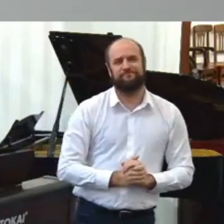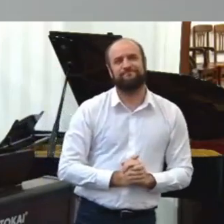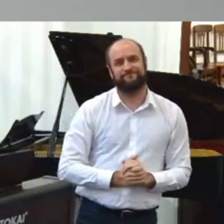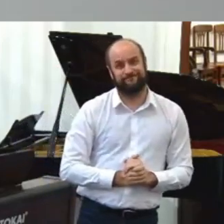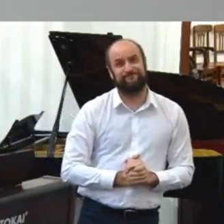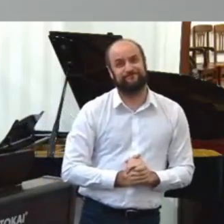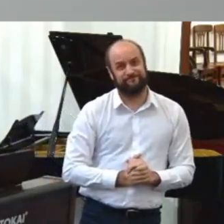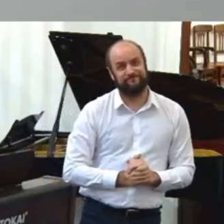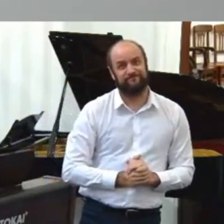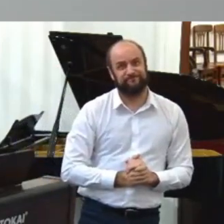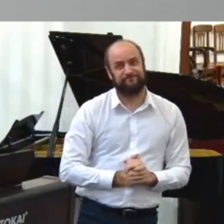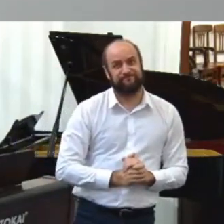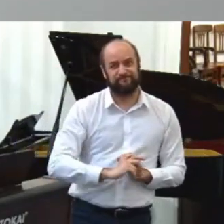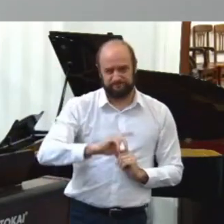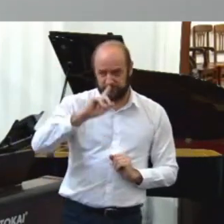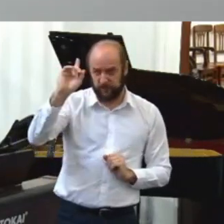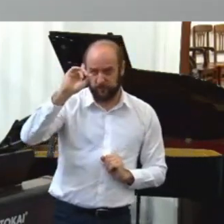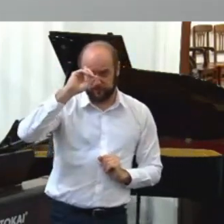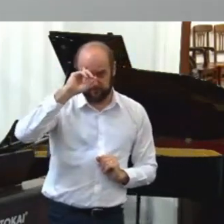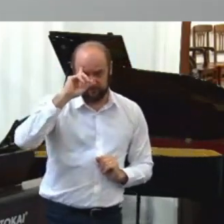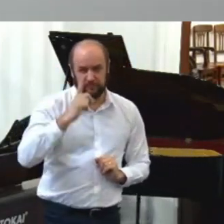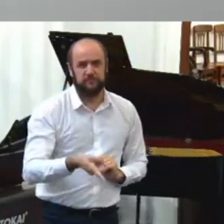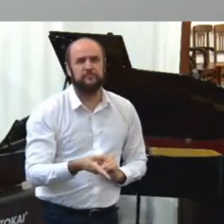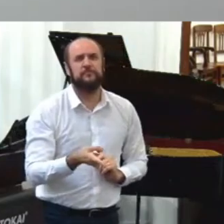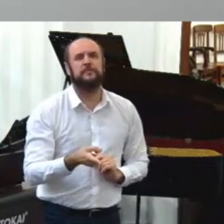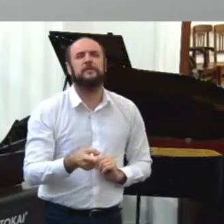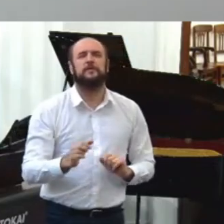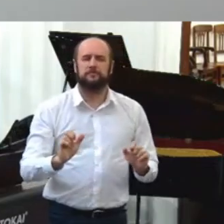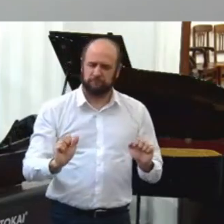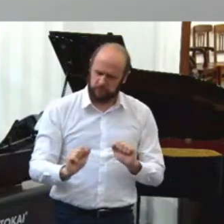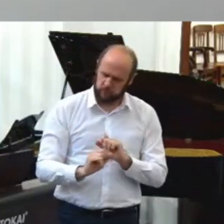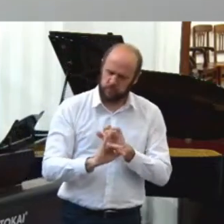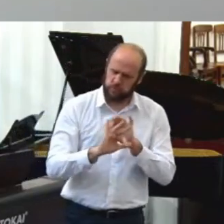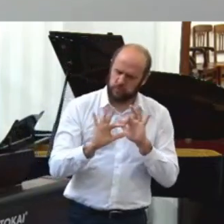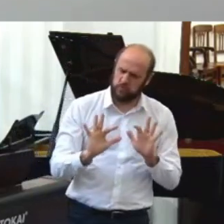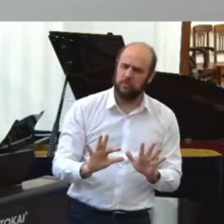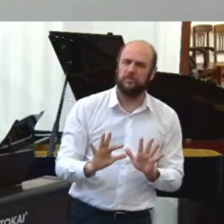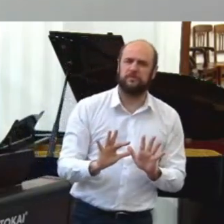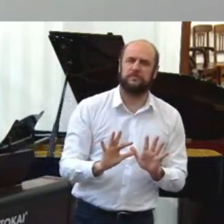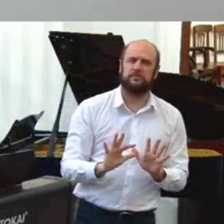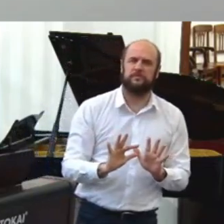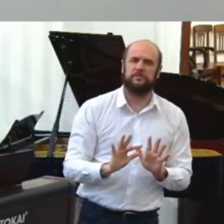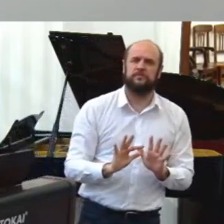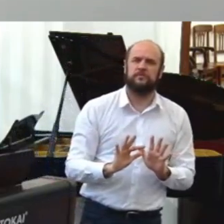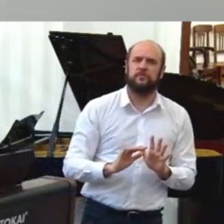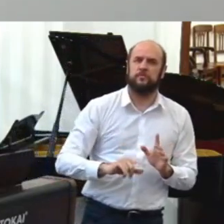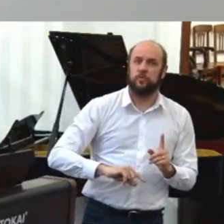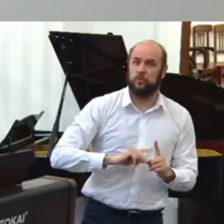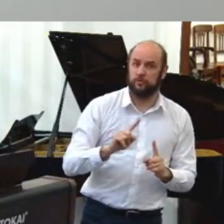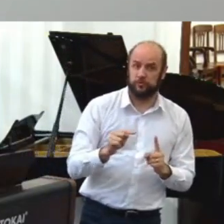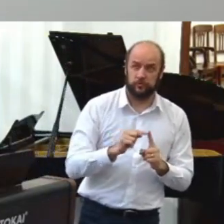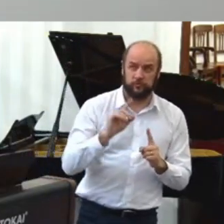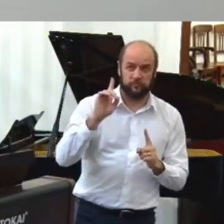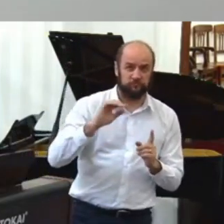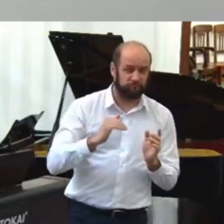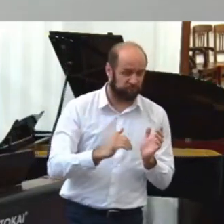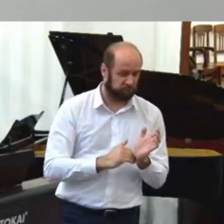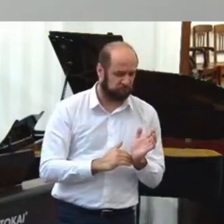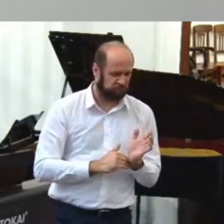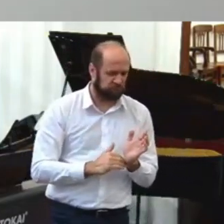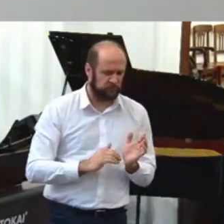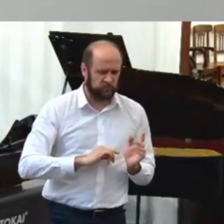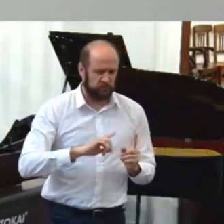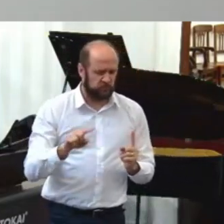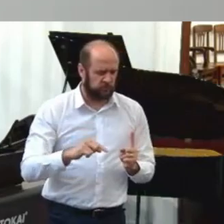um evento ordenado por Deus para ser glorificado. Esse é um desígnio oculto de Deus. Esse é